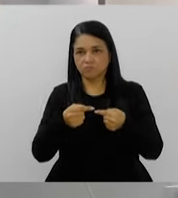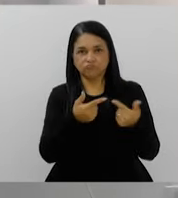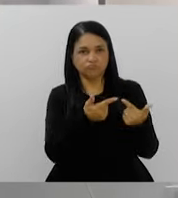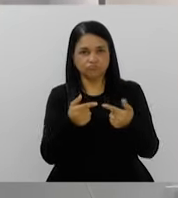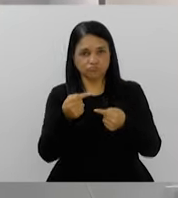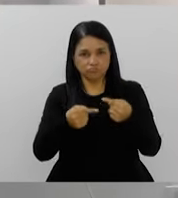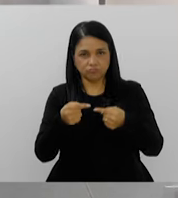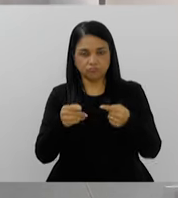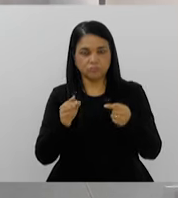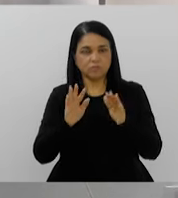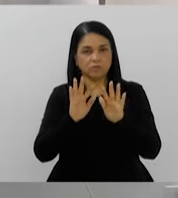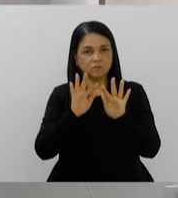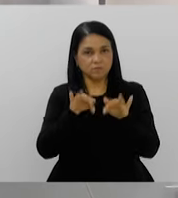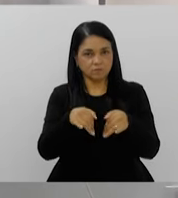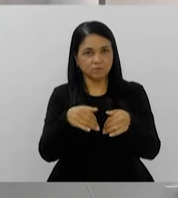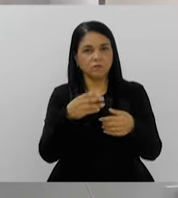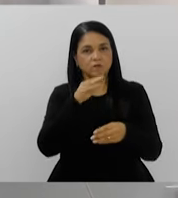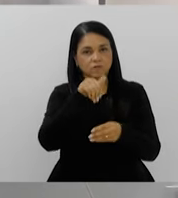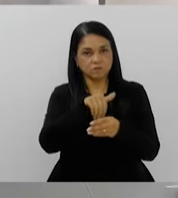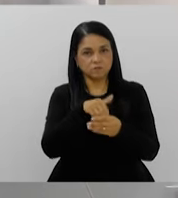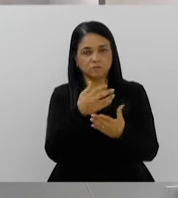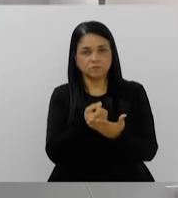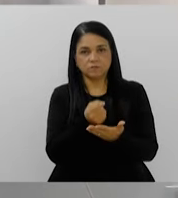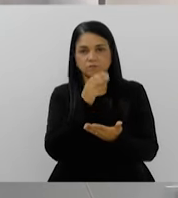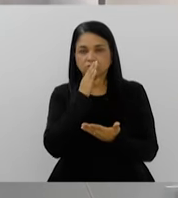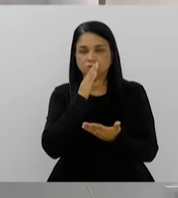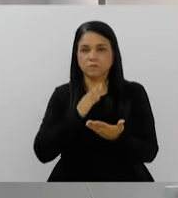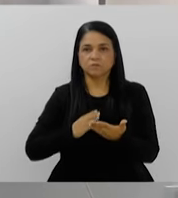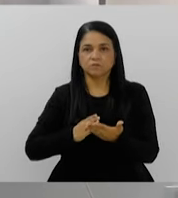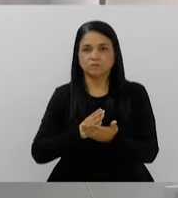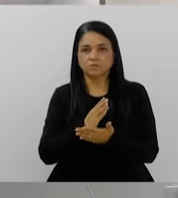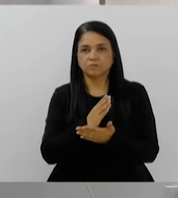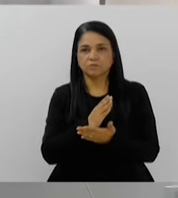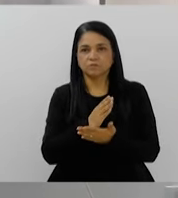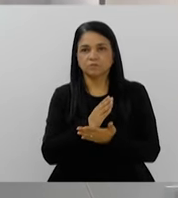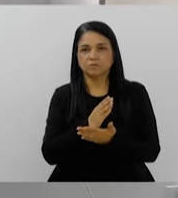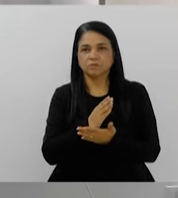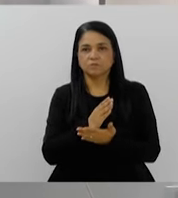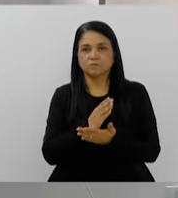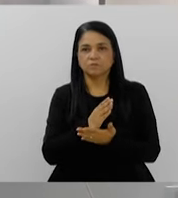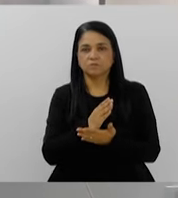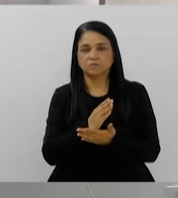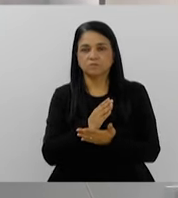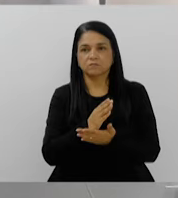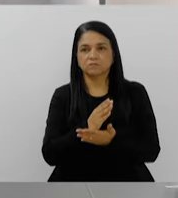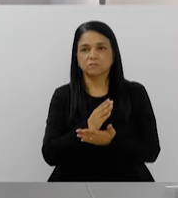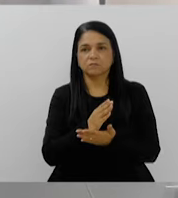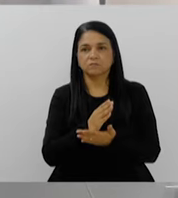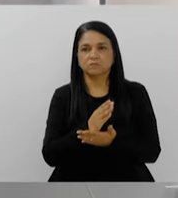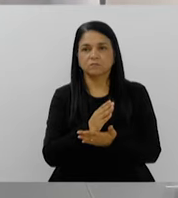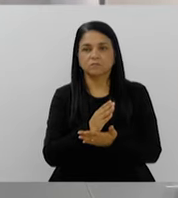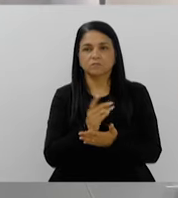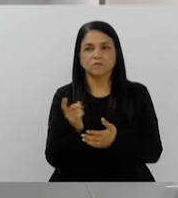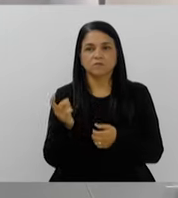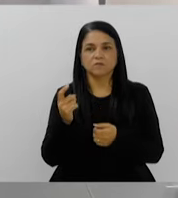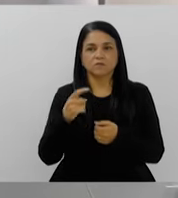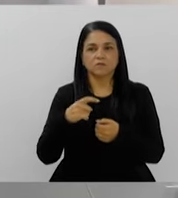quem queira discutir, encerrada a discussão e votação, senhores que aprovam, permaneçam como estão. Aprovado, passo, retomo